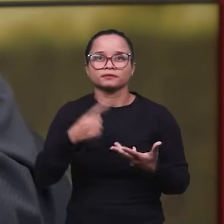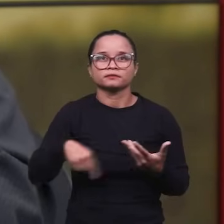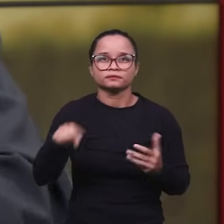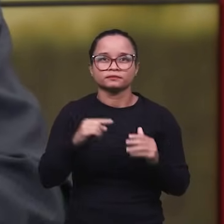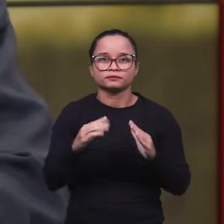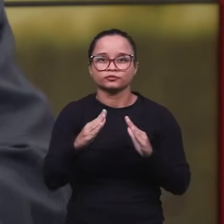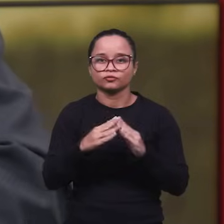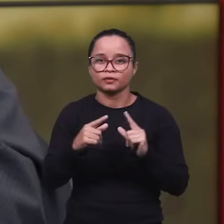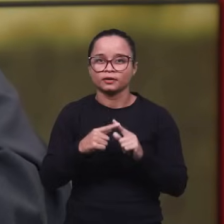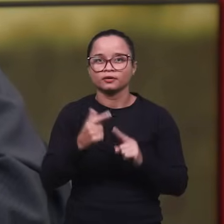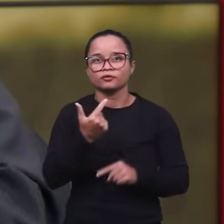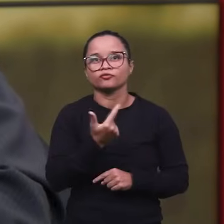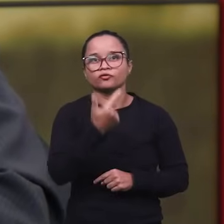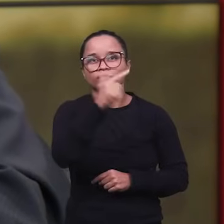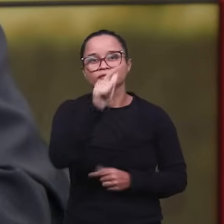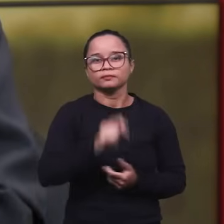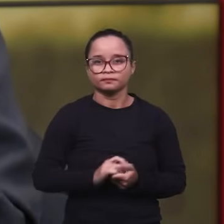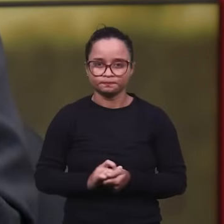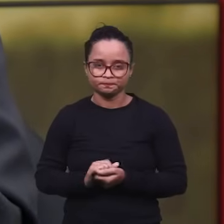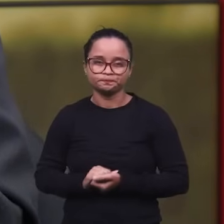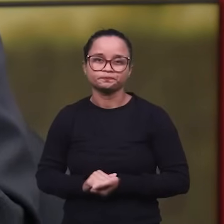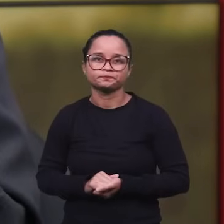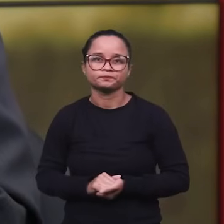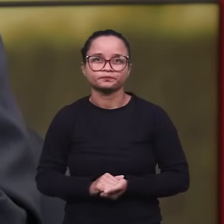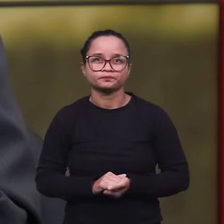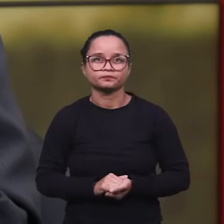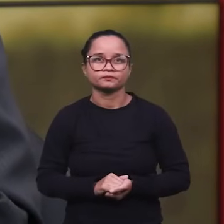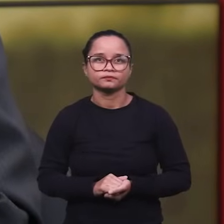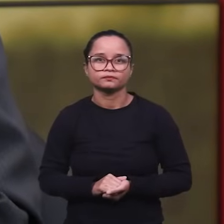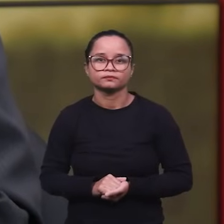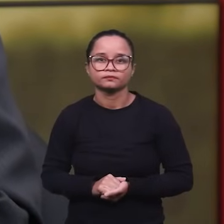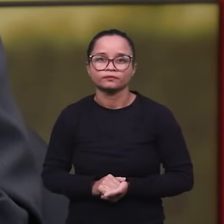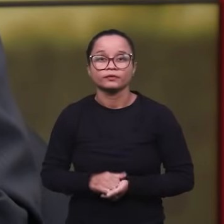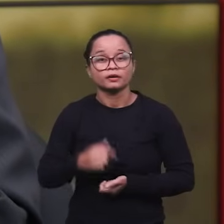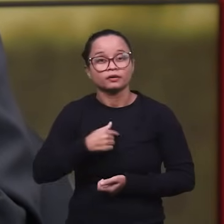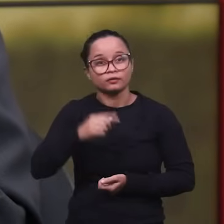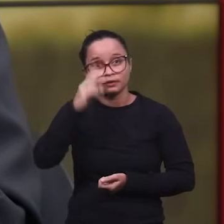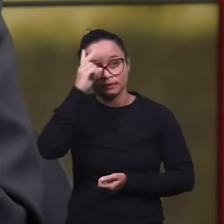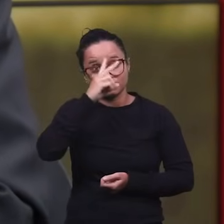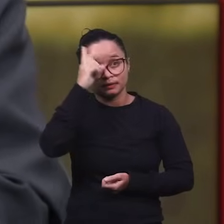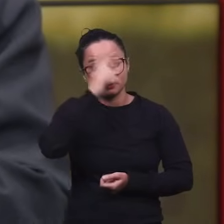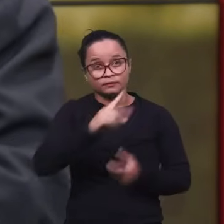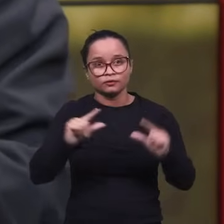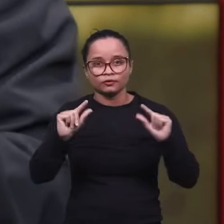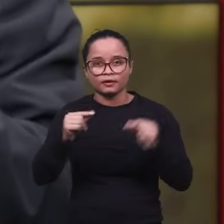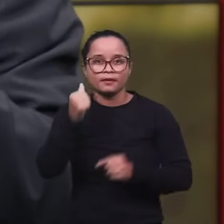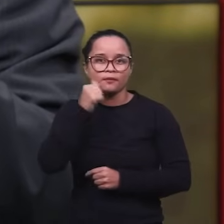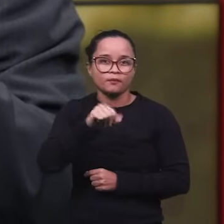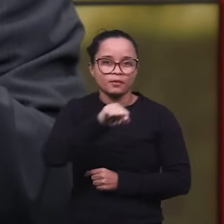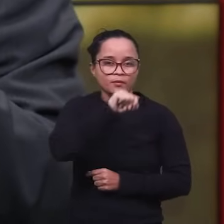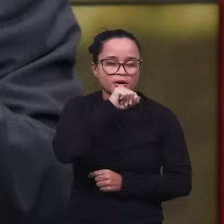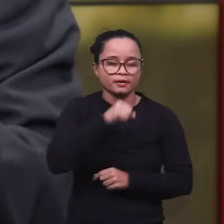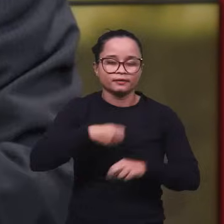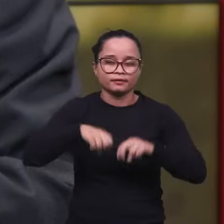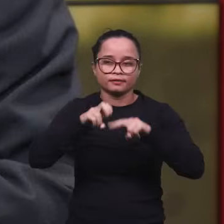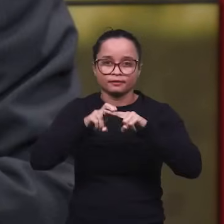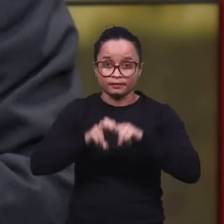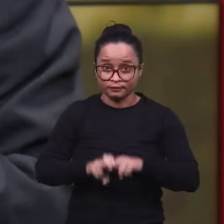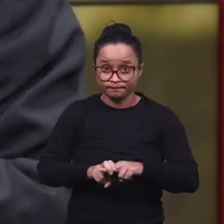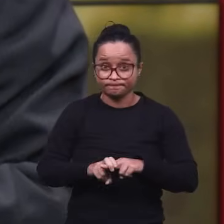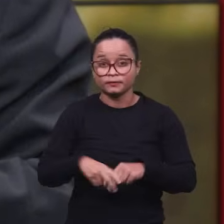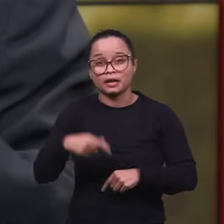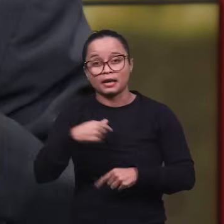uma outra igreja, uma igreja tradicional, e eu me lembro a minha mãe